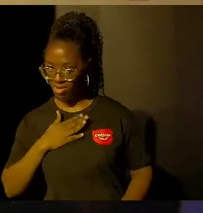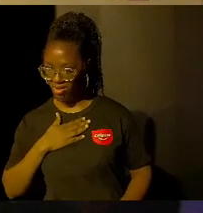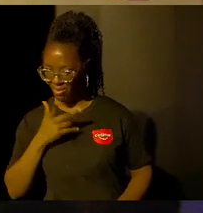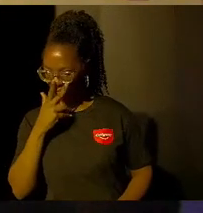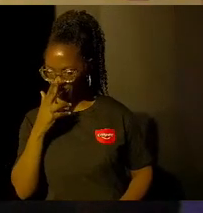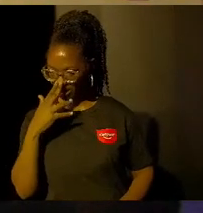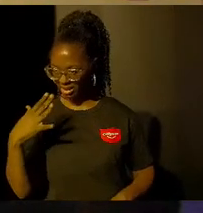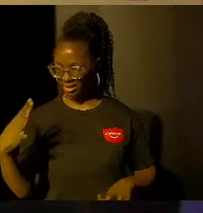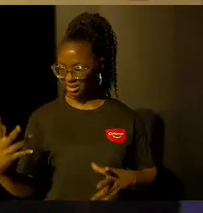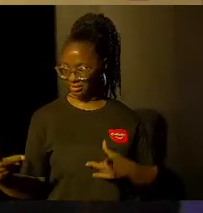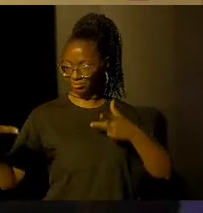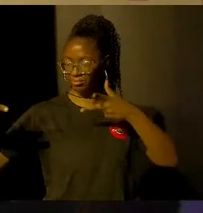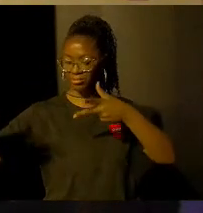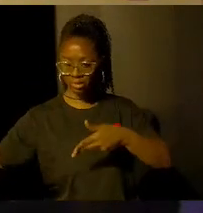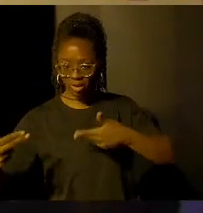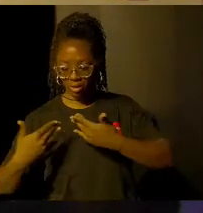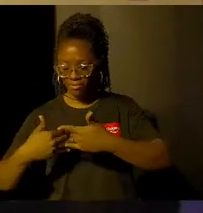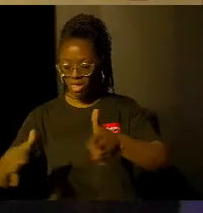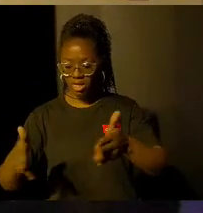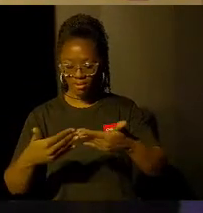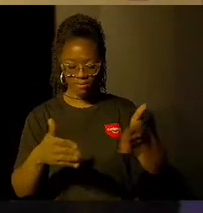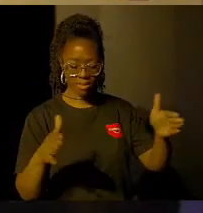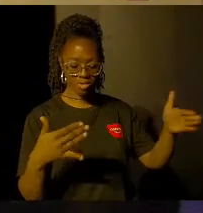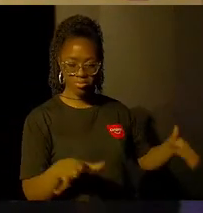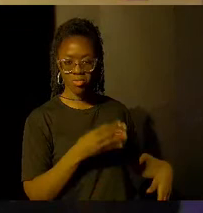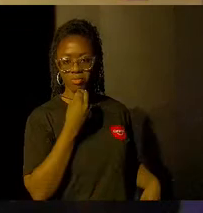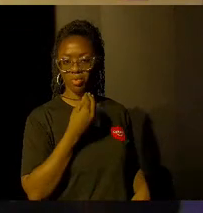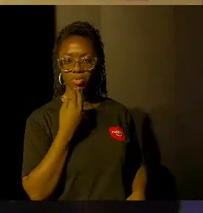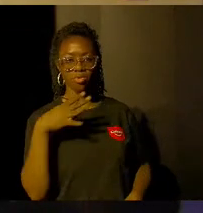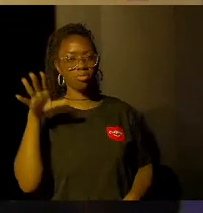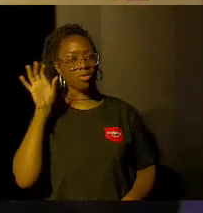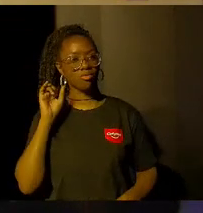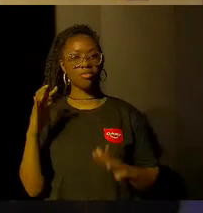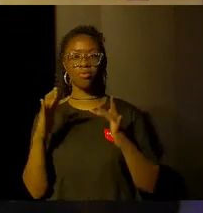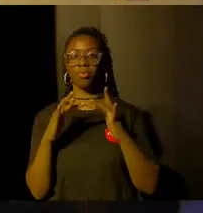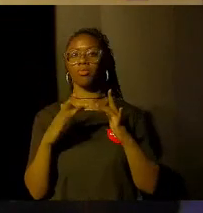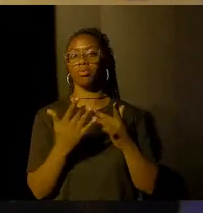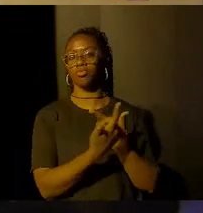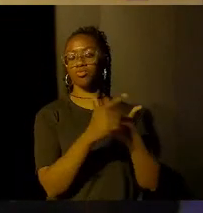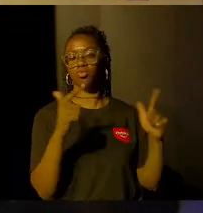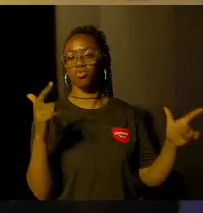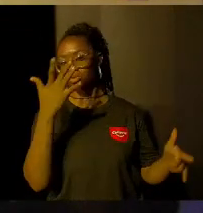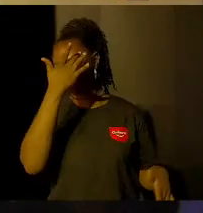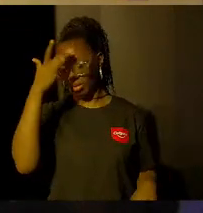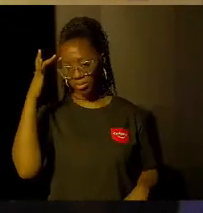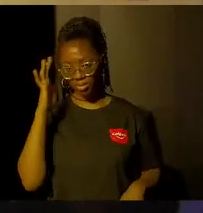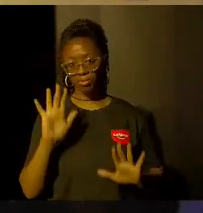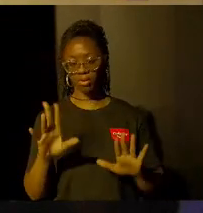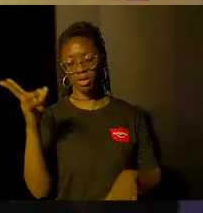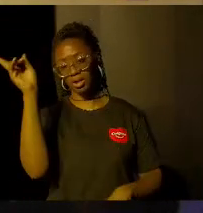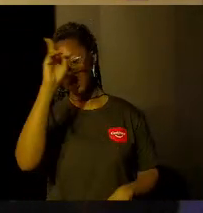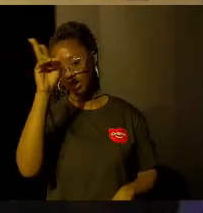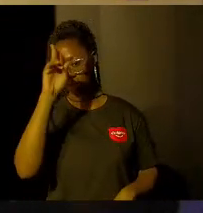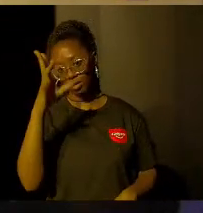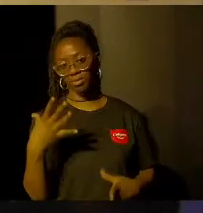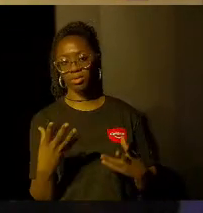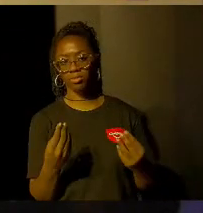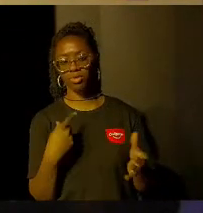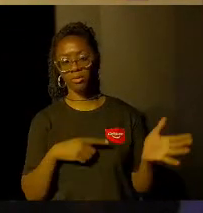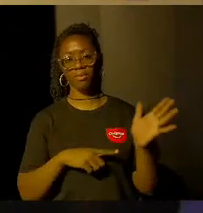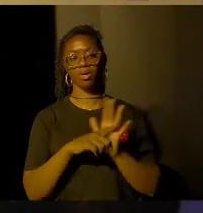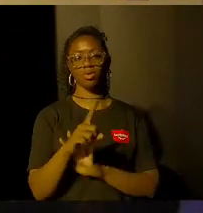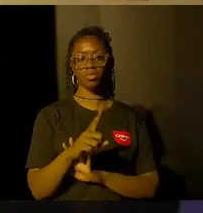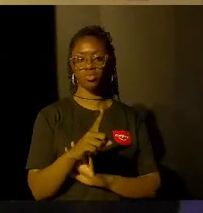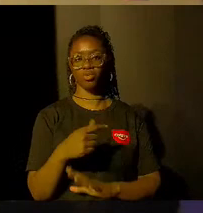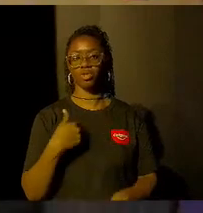como se fabrisse caminho para ouvir as histórias das pessoas mas Stephanie você me lembrou muito uma pergunta que